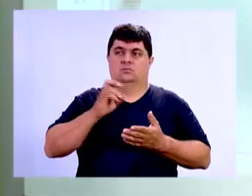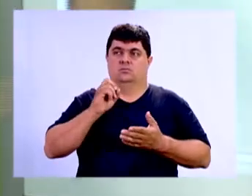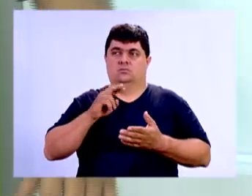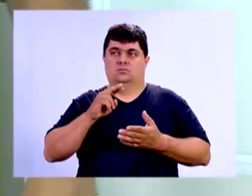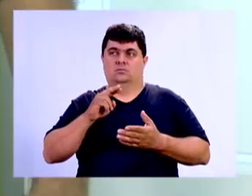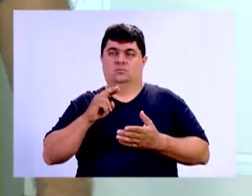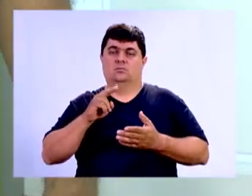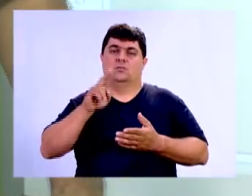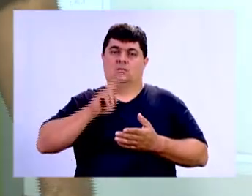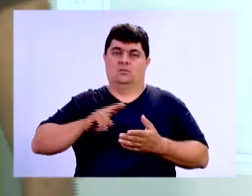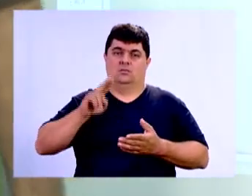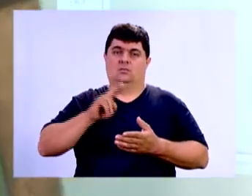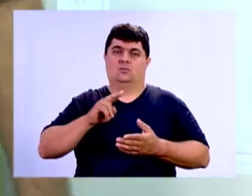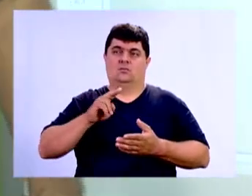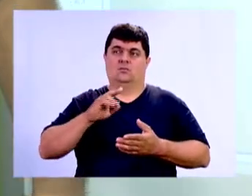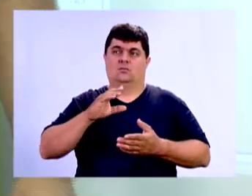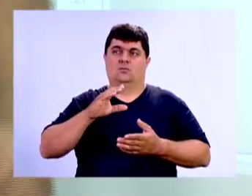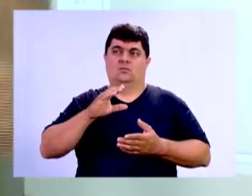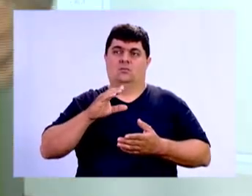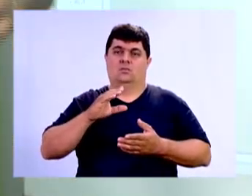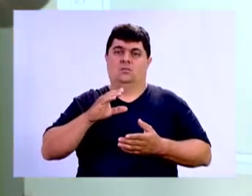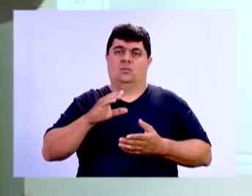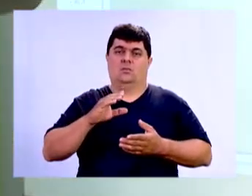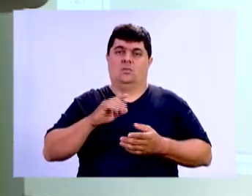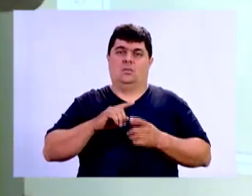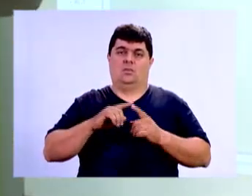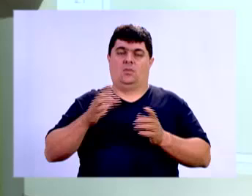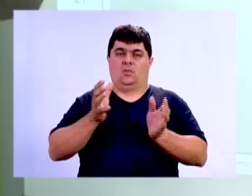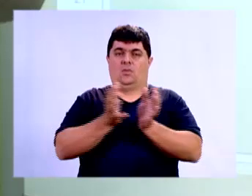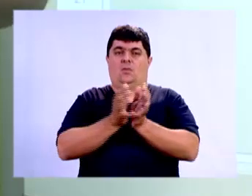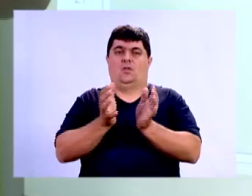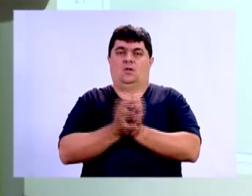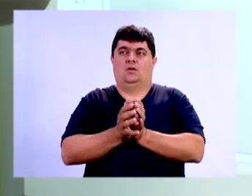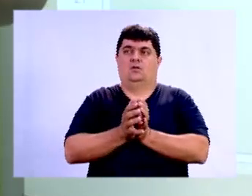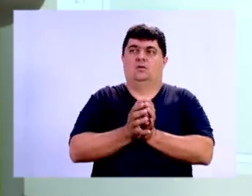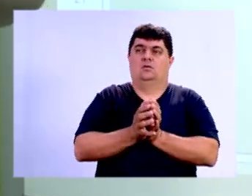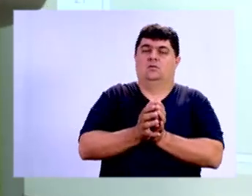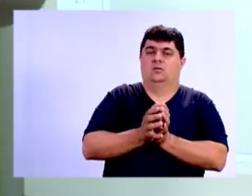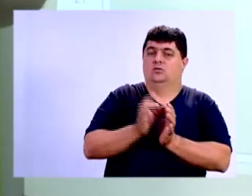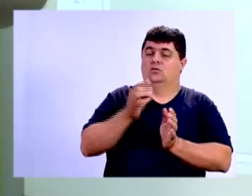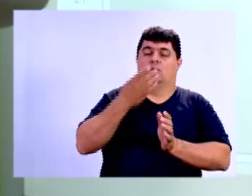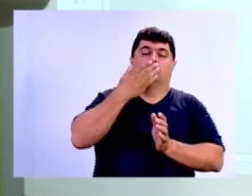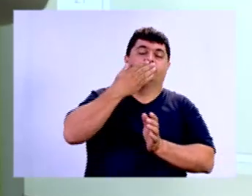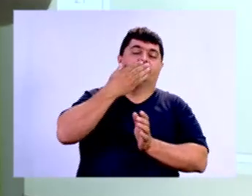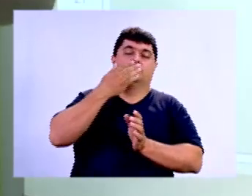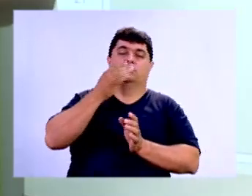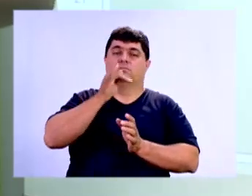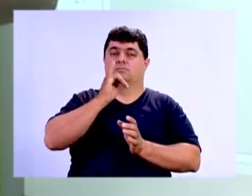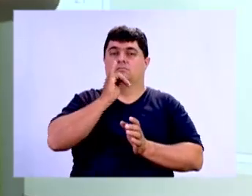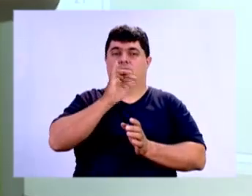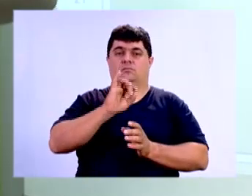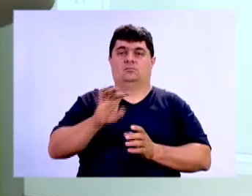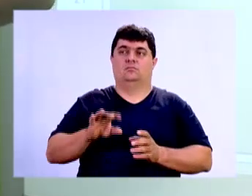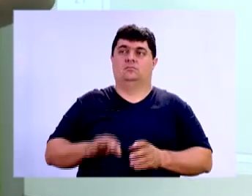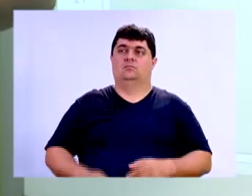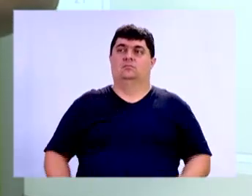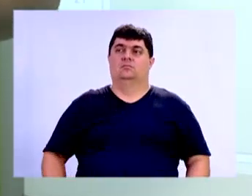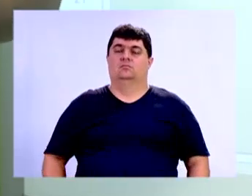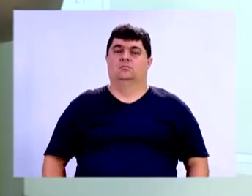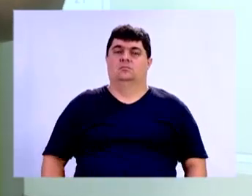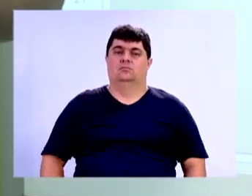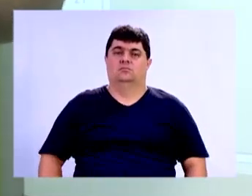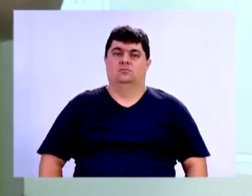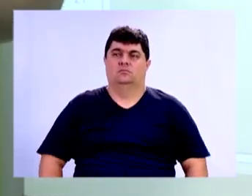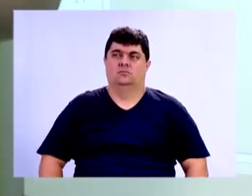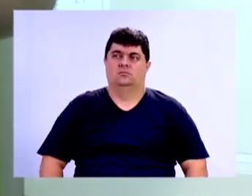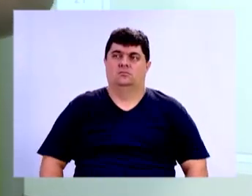cliente, ou vou utilizar um funcionário. Então a classe pessoa só serviu como modelo, né? Como se fosse,